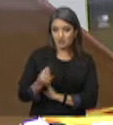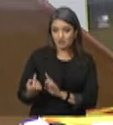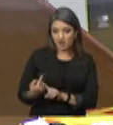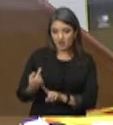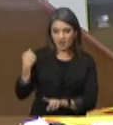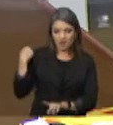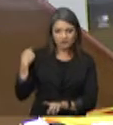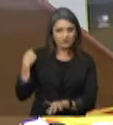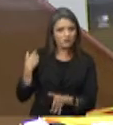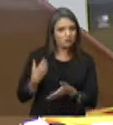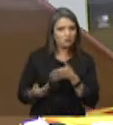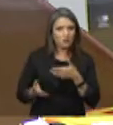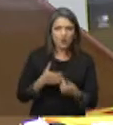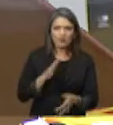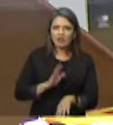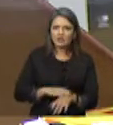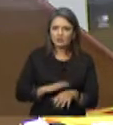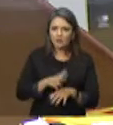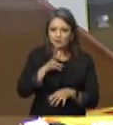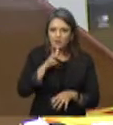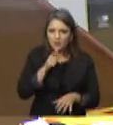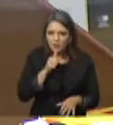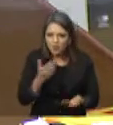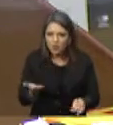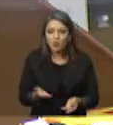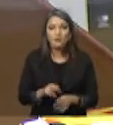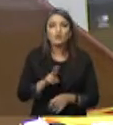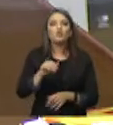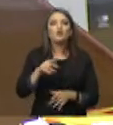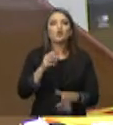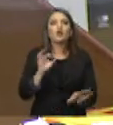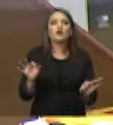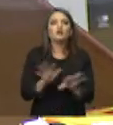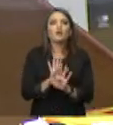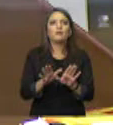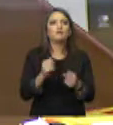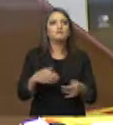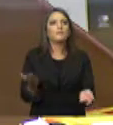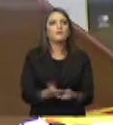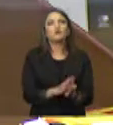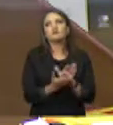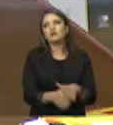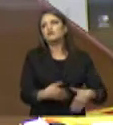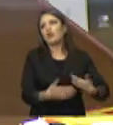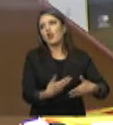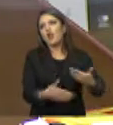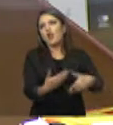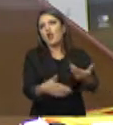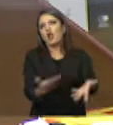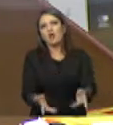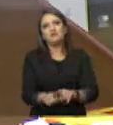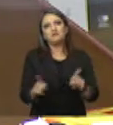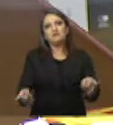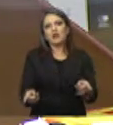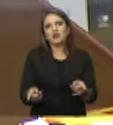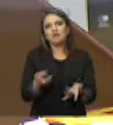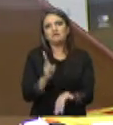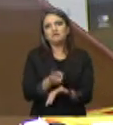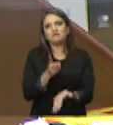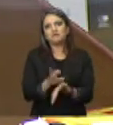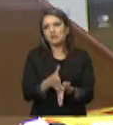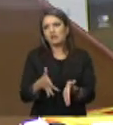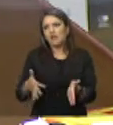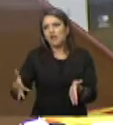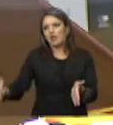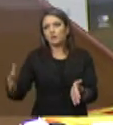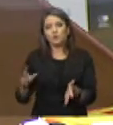não importava a demora da ação de improbidade ela não prescrevi ia nunca enquanto houvesse um processo e arrastam nos tribunais é fácil ver o